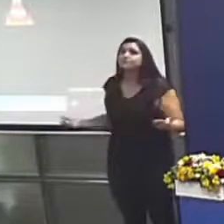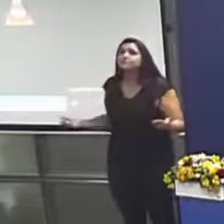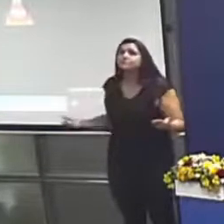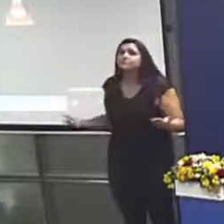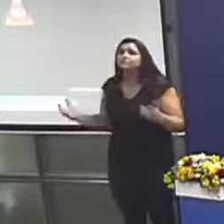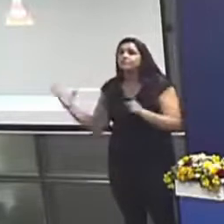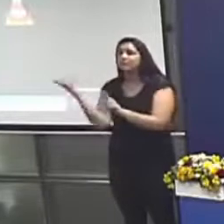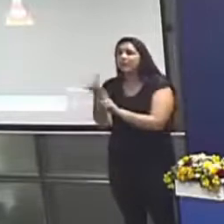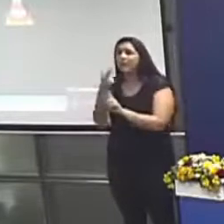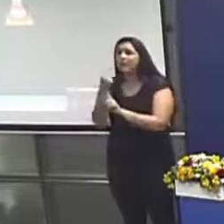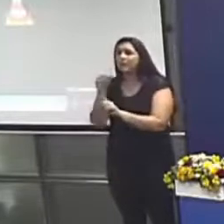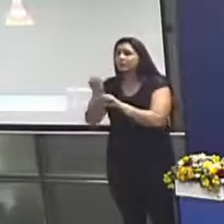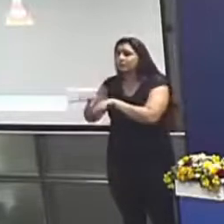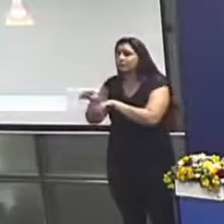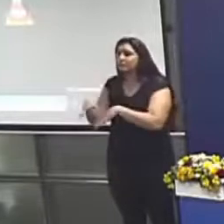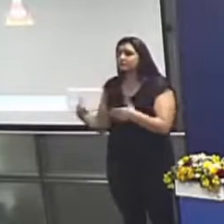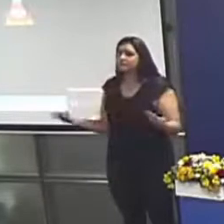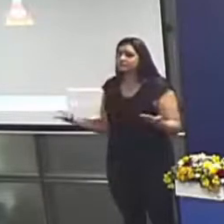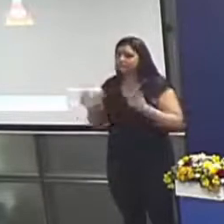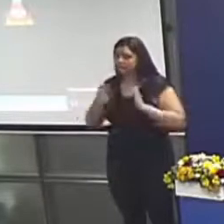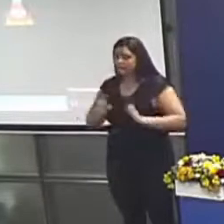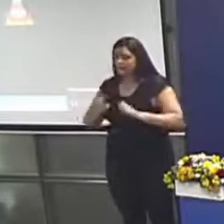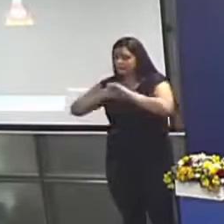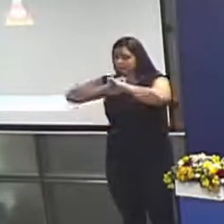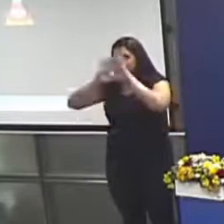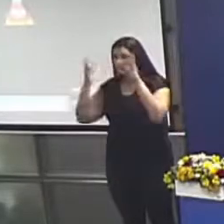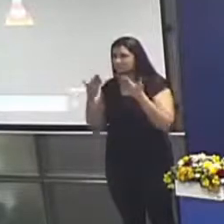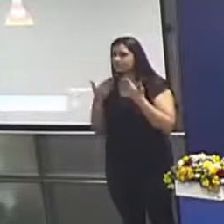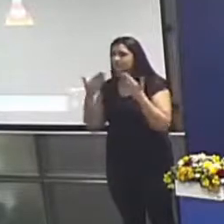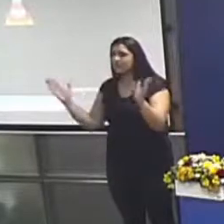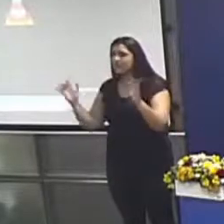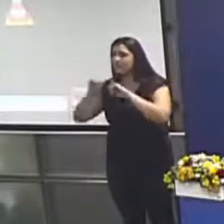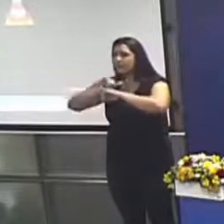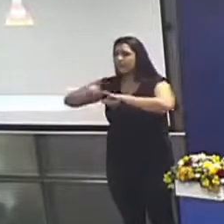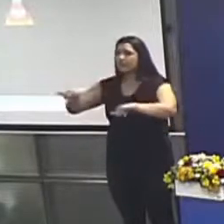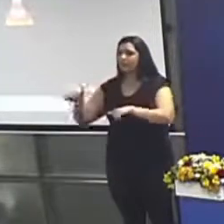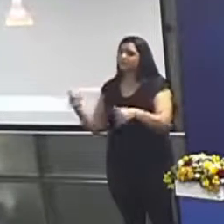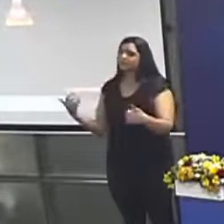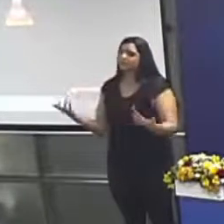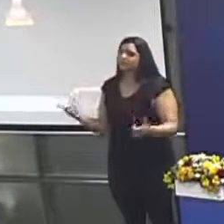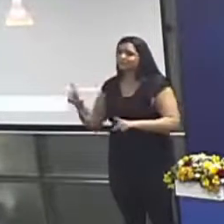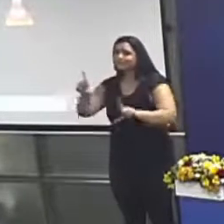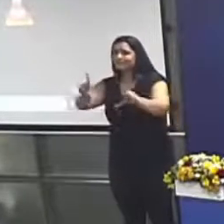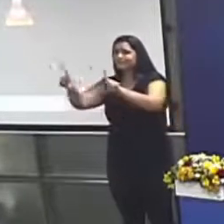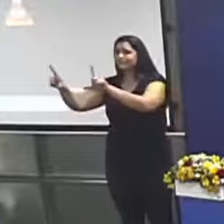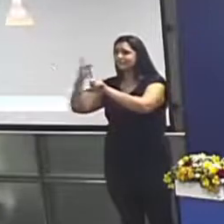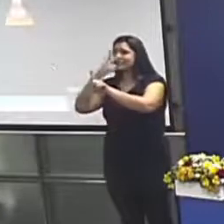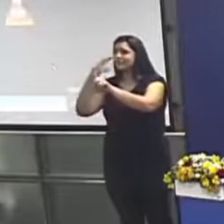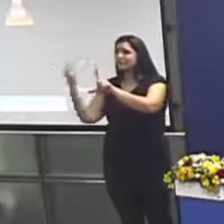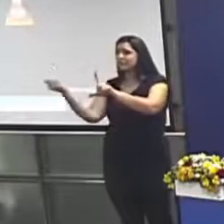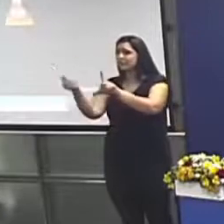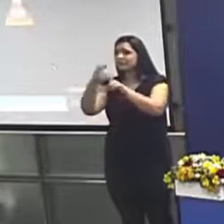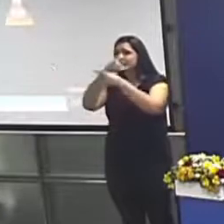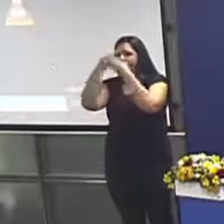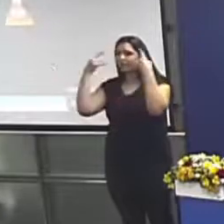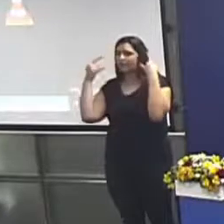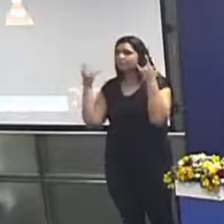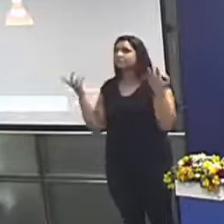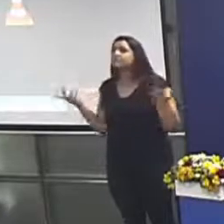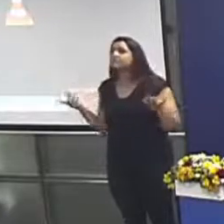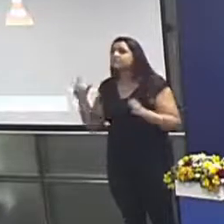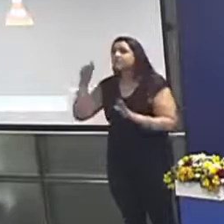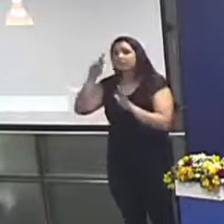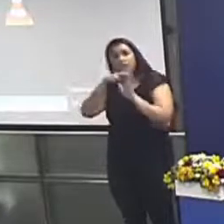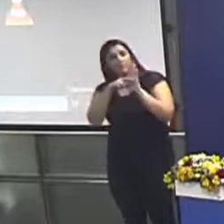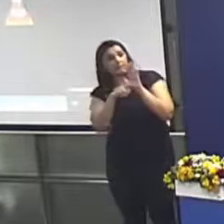produção artística educativa, com ética, transparência cultural e informativa? Imprensa dominada a serviço do dinheiro. Quem regula